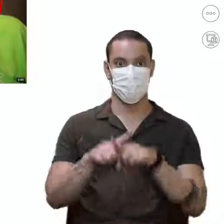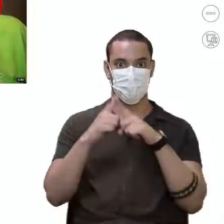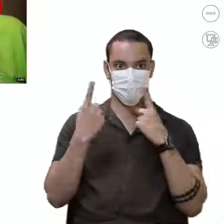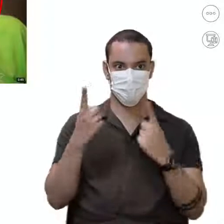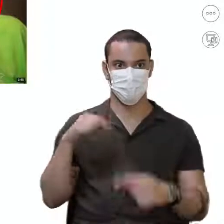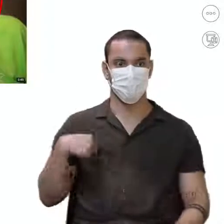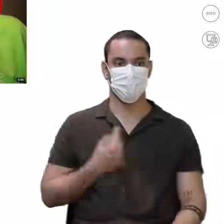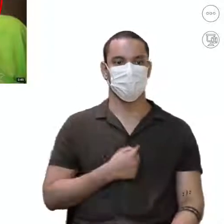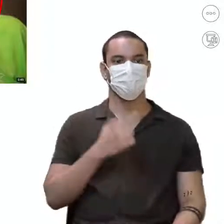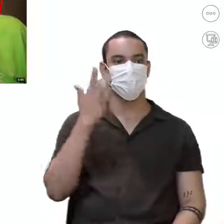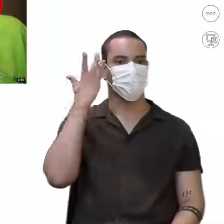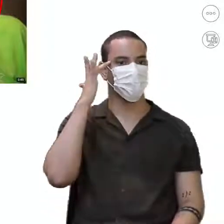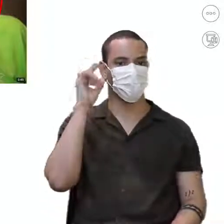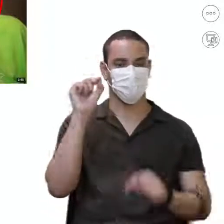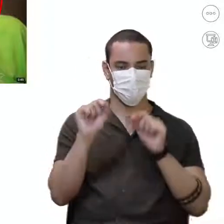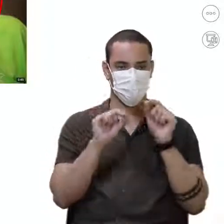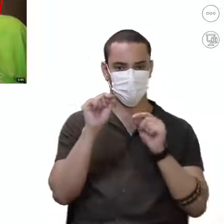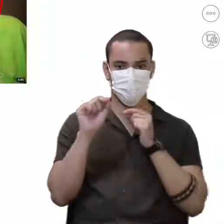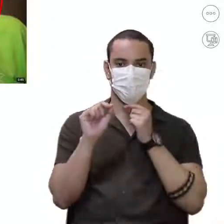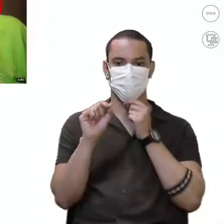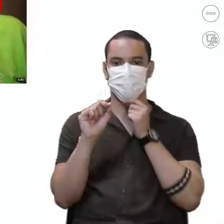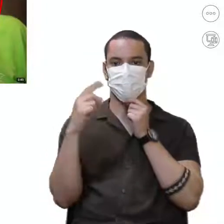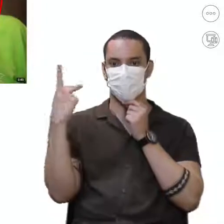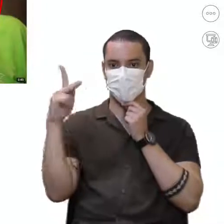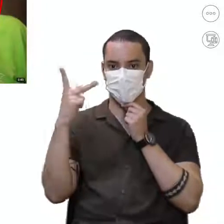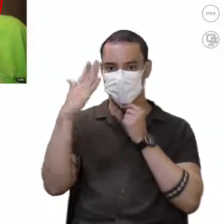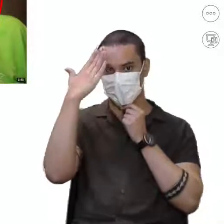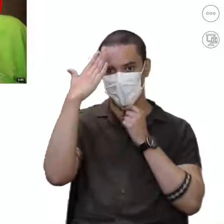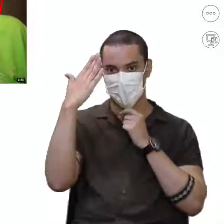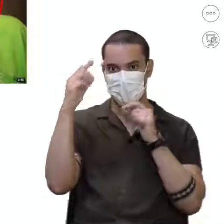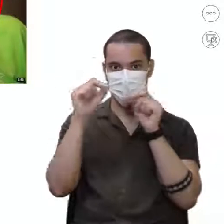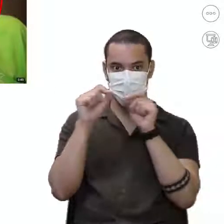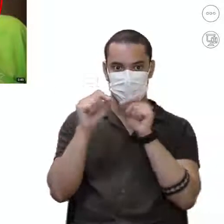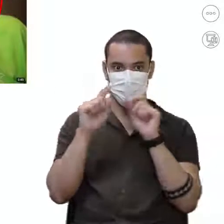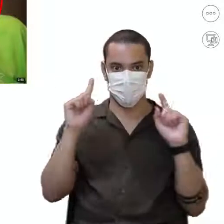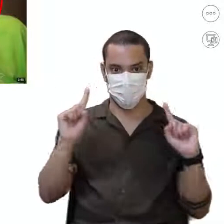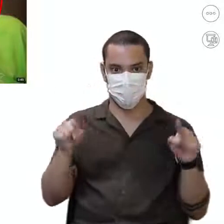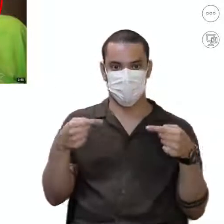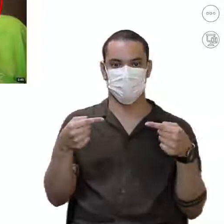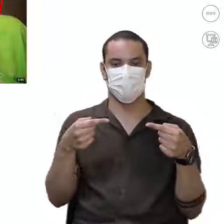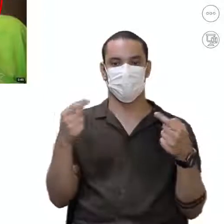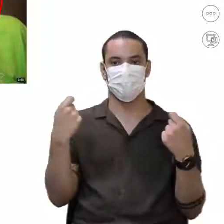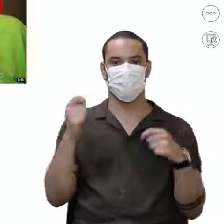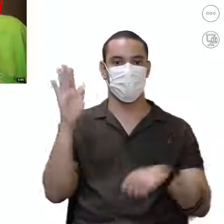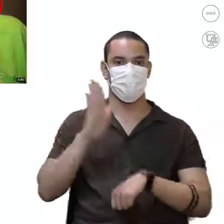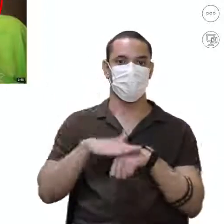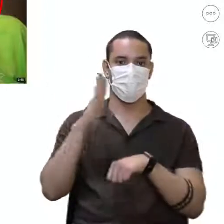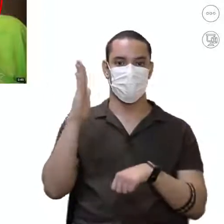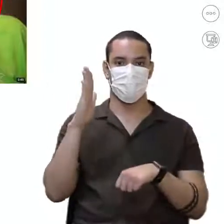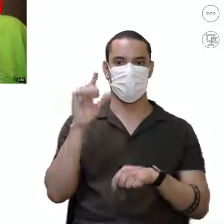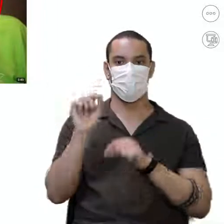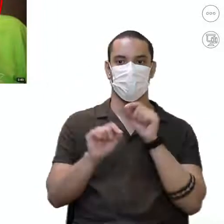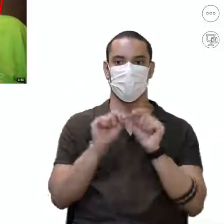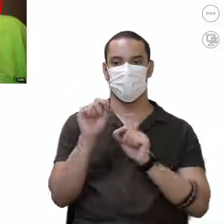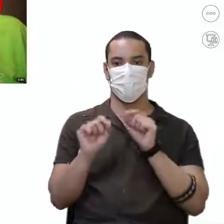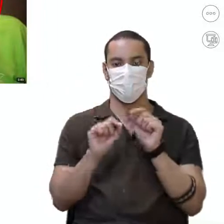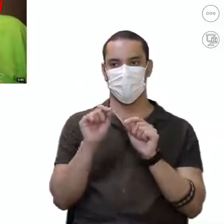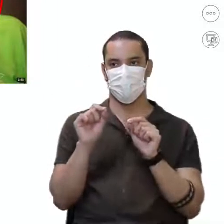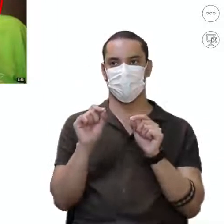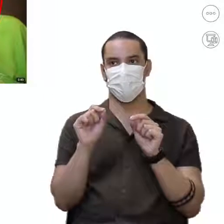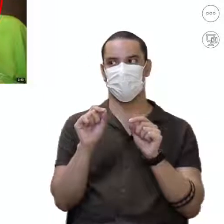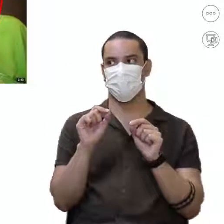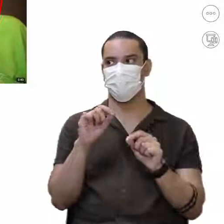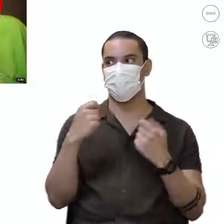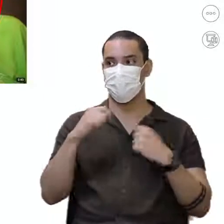a gente acha que esse challenge que ele fez teve que ter um pouquinho mais de nerve, né?